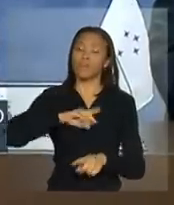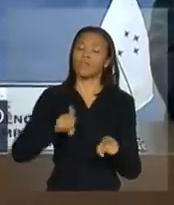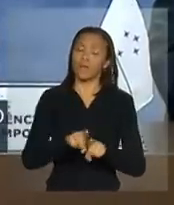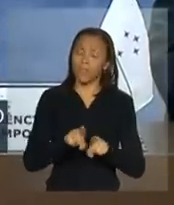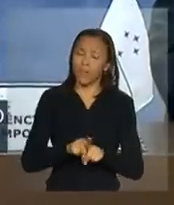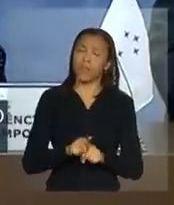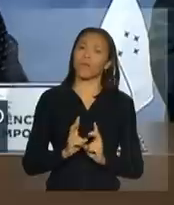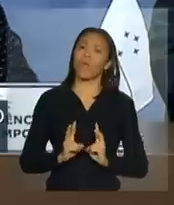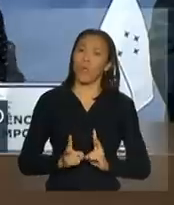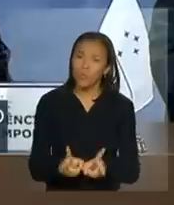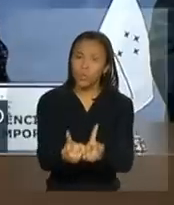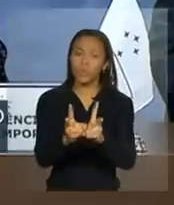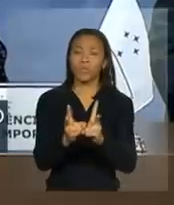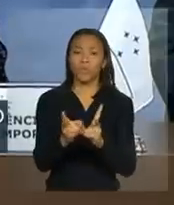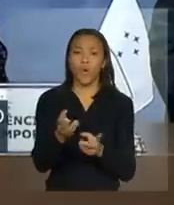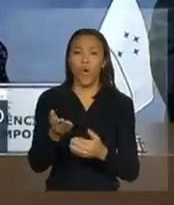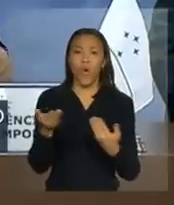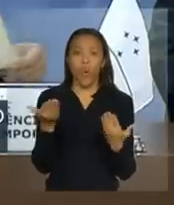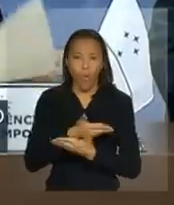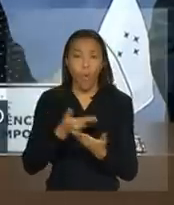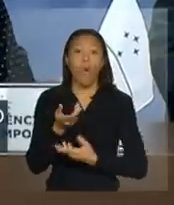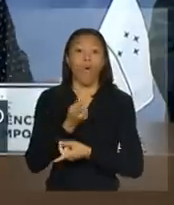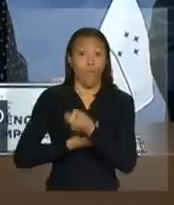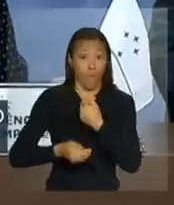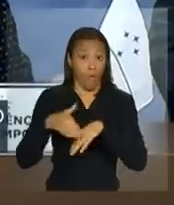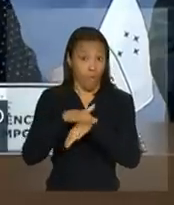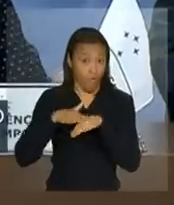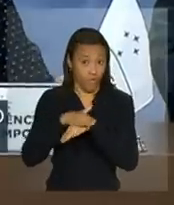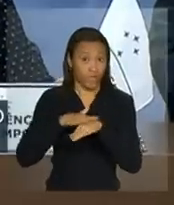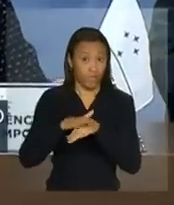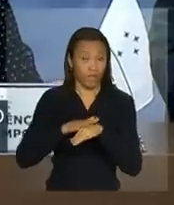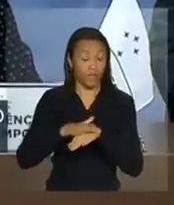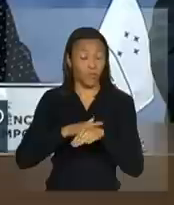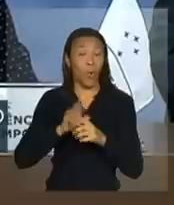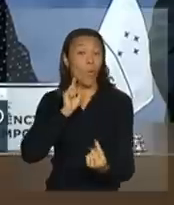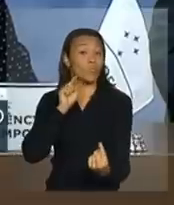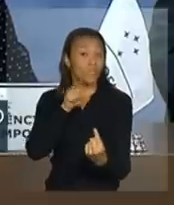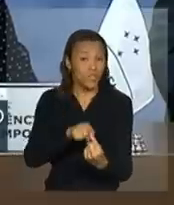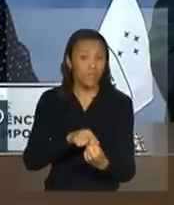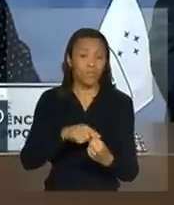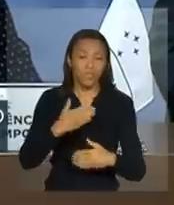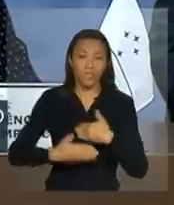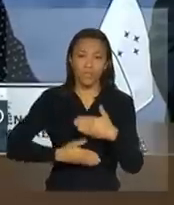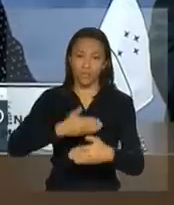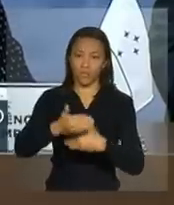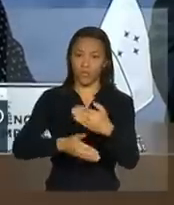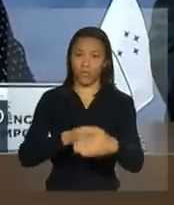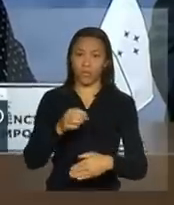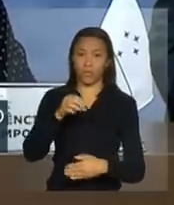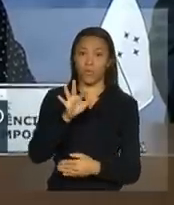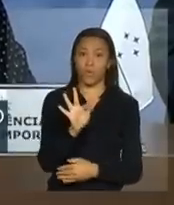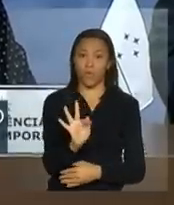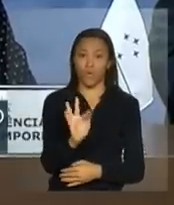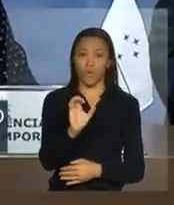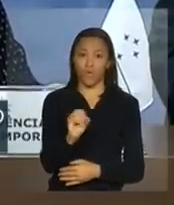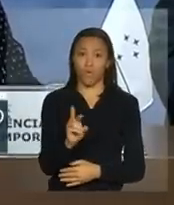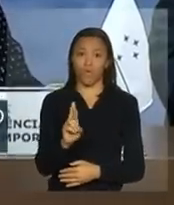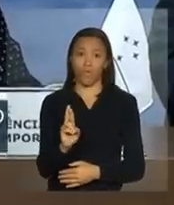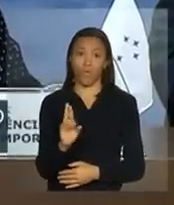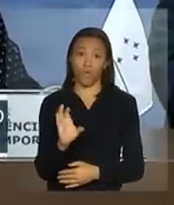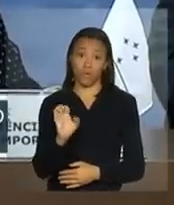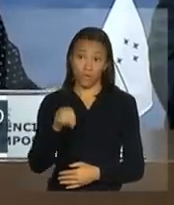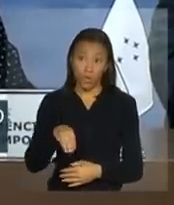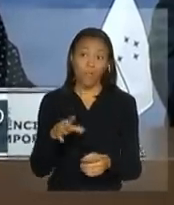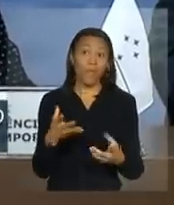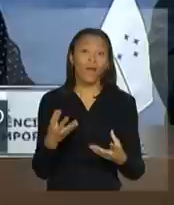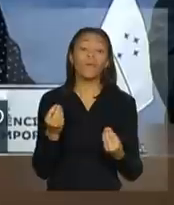continuidade às negociações com vistas ao aperfeiçoamento do FOSEM, que ganhou relevância,